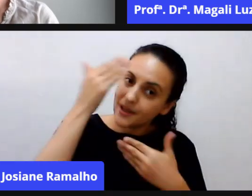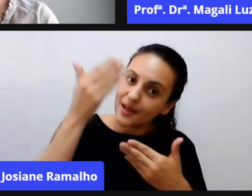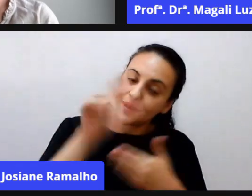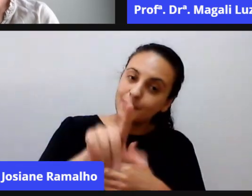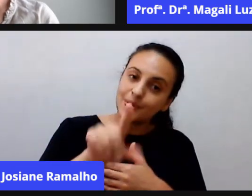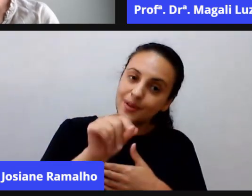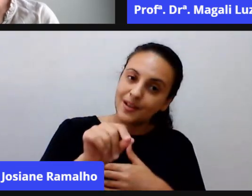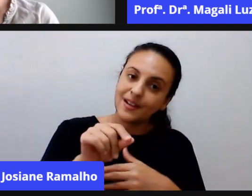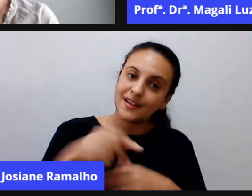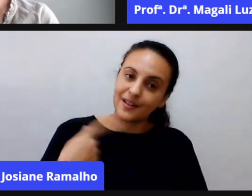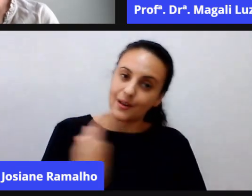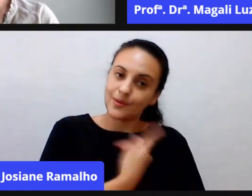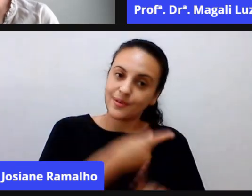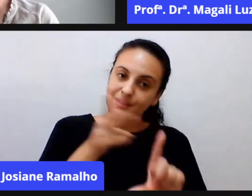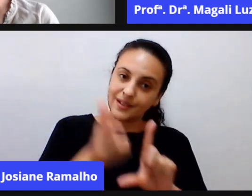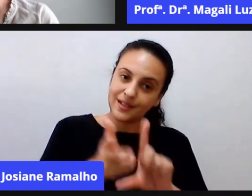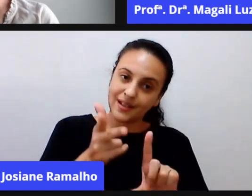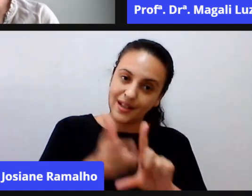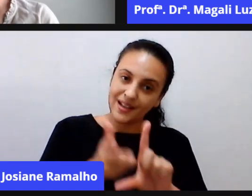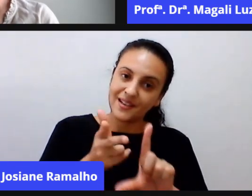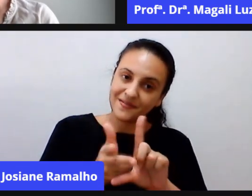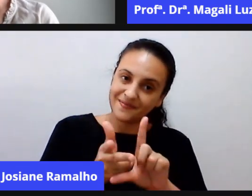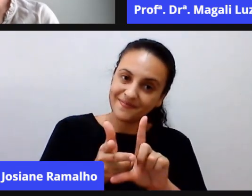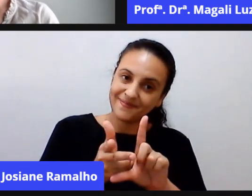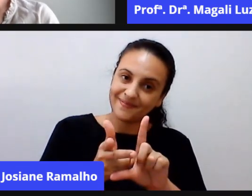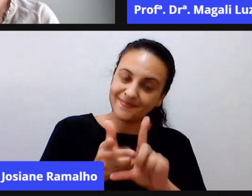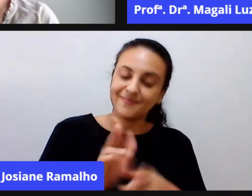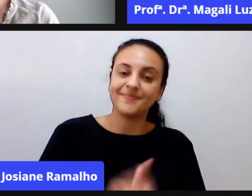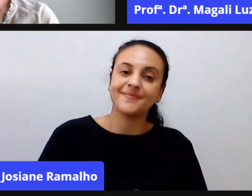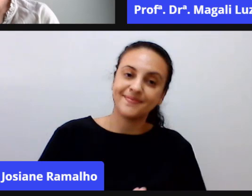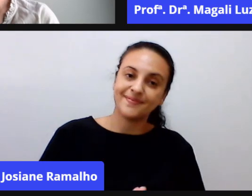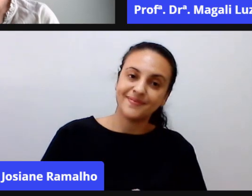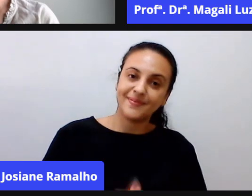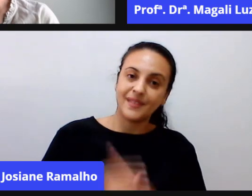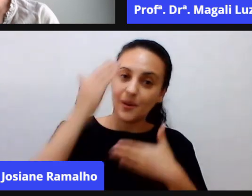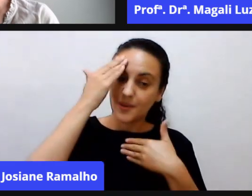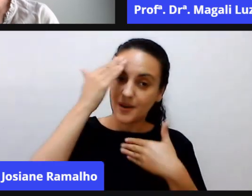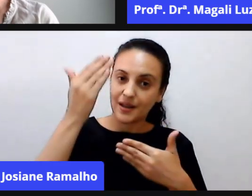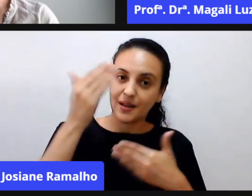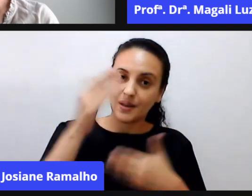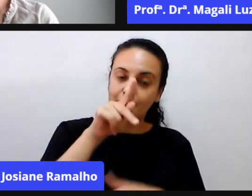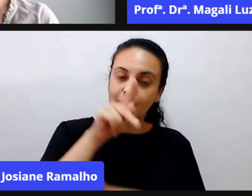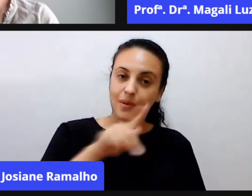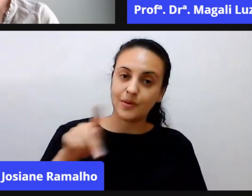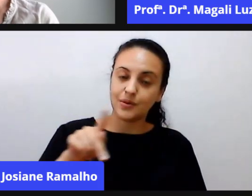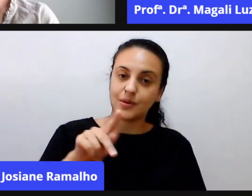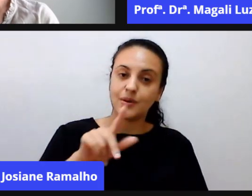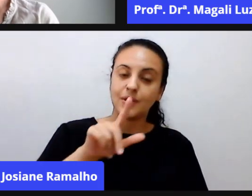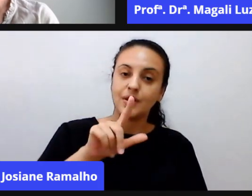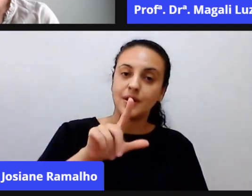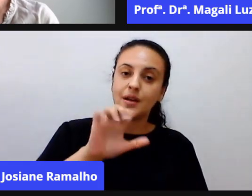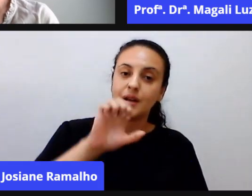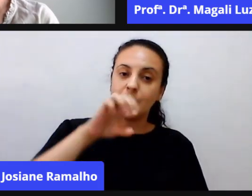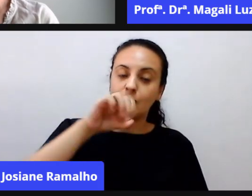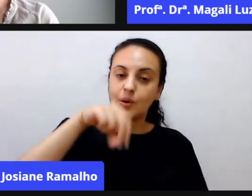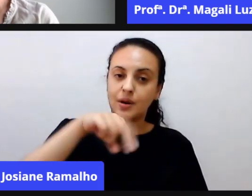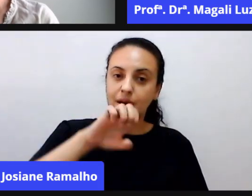escolhido para assistir a nossa live. Agradecer ao professor Leonel, à professora Elza,